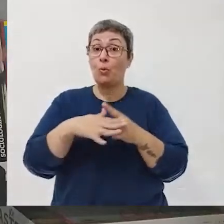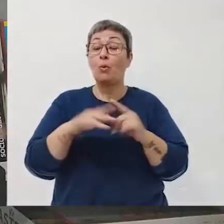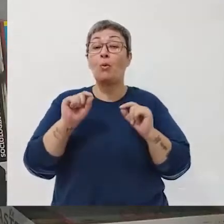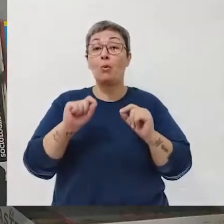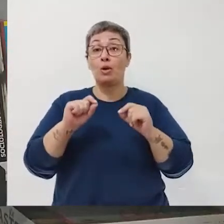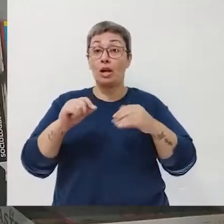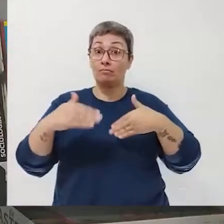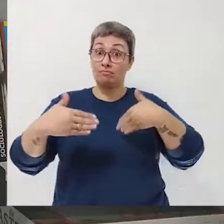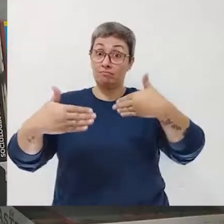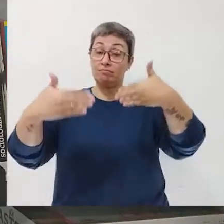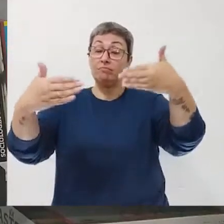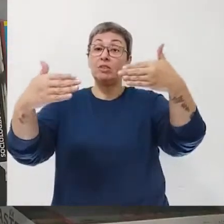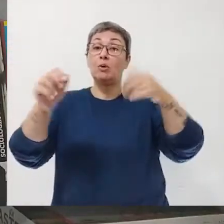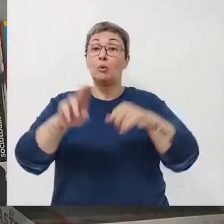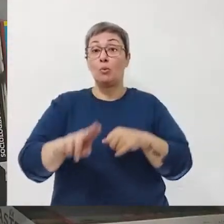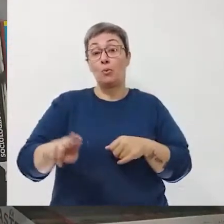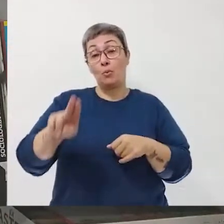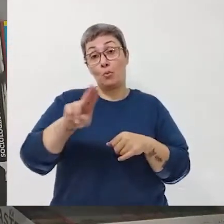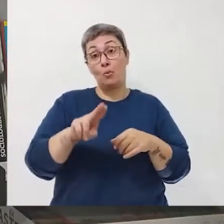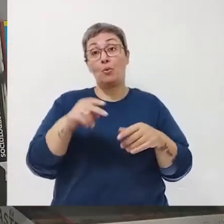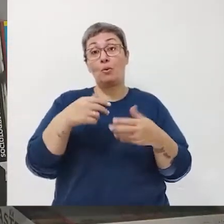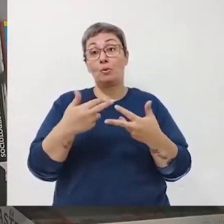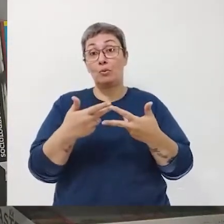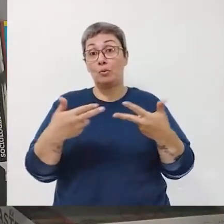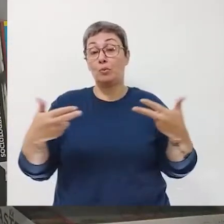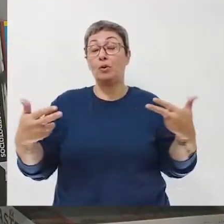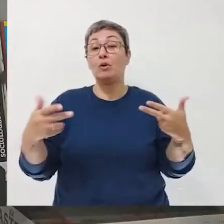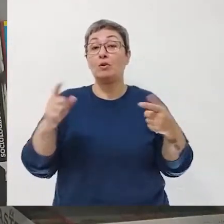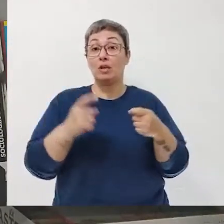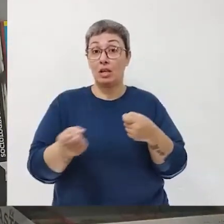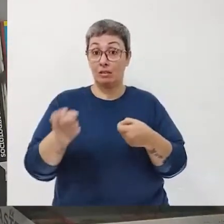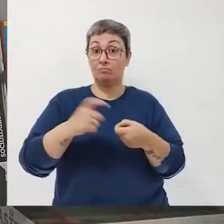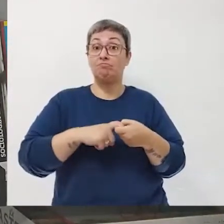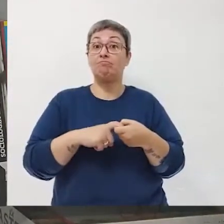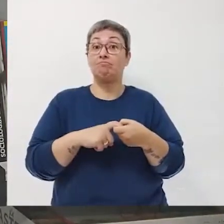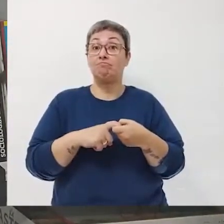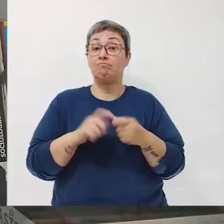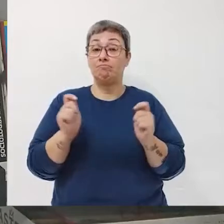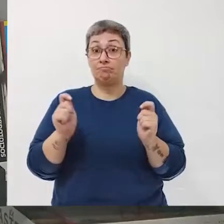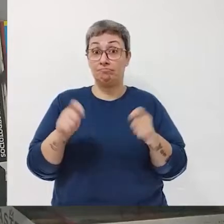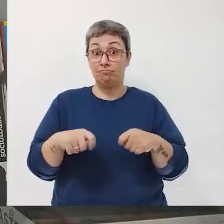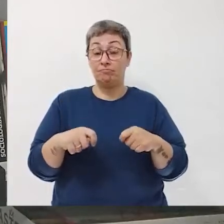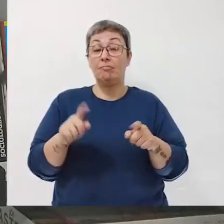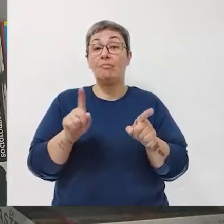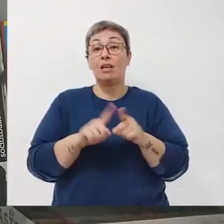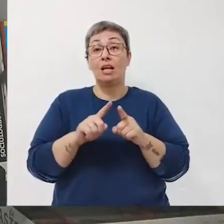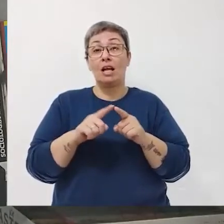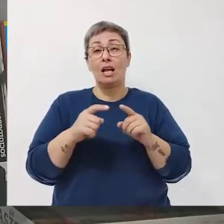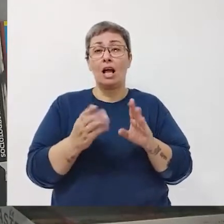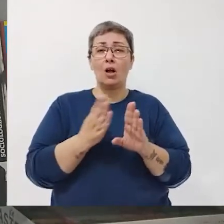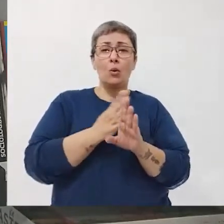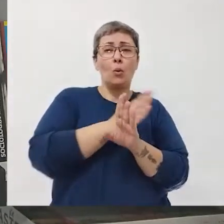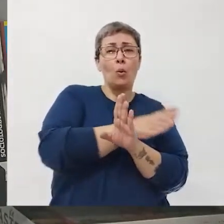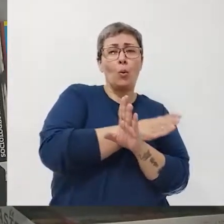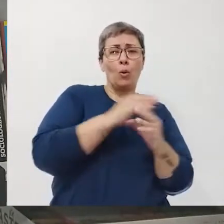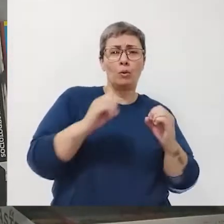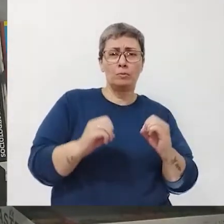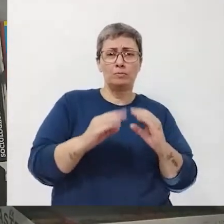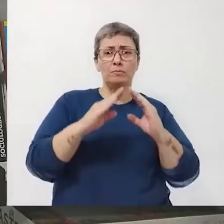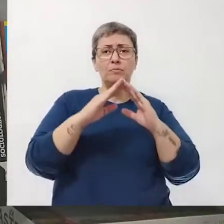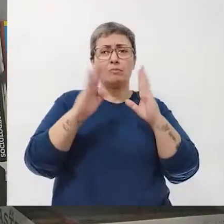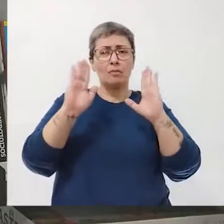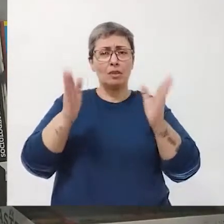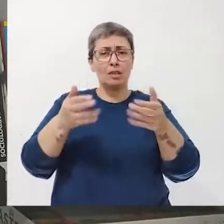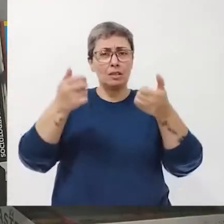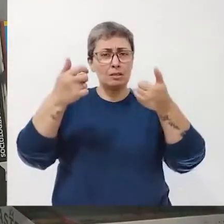é avançar com a utilização dos recursos que são renováveis. Lá no comecinho do programa, eu